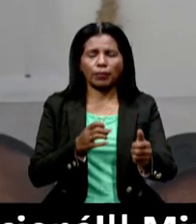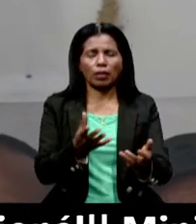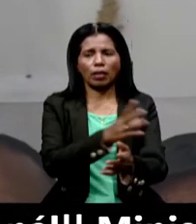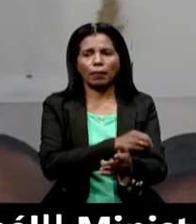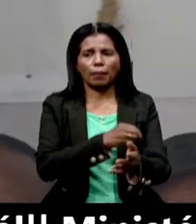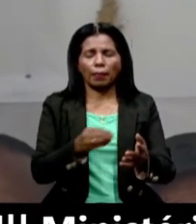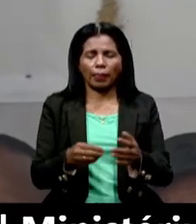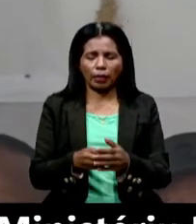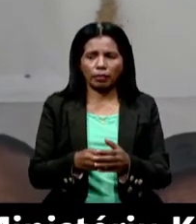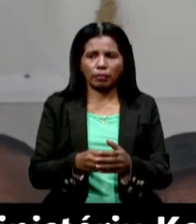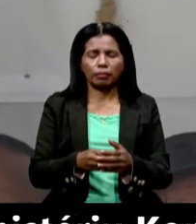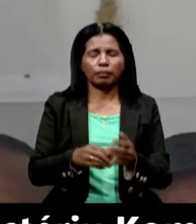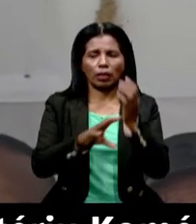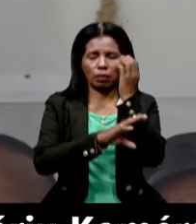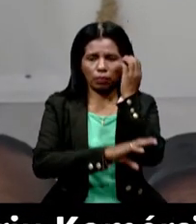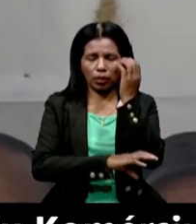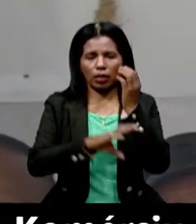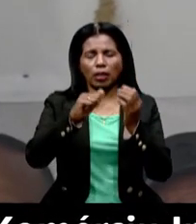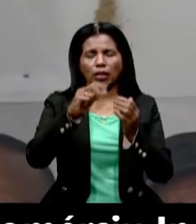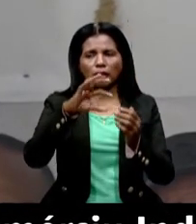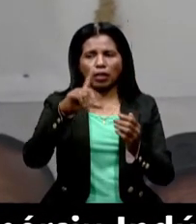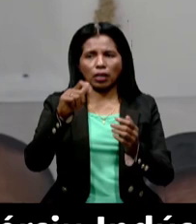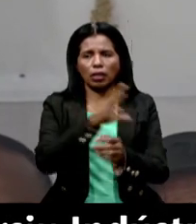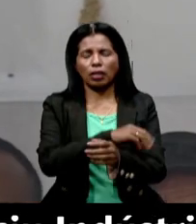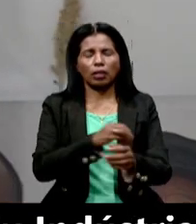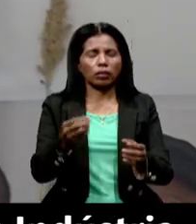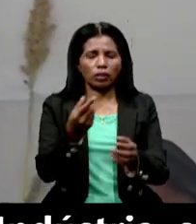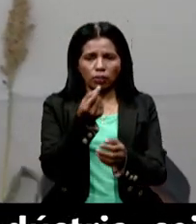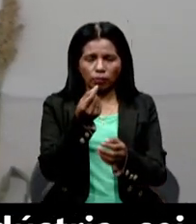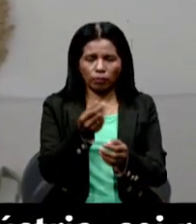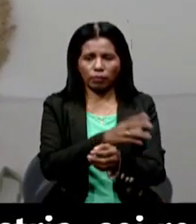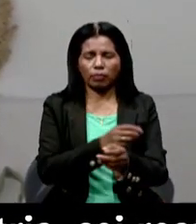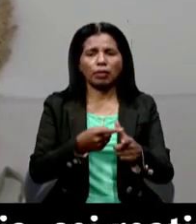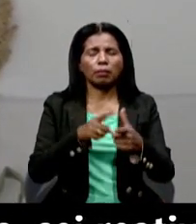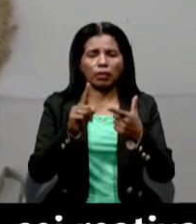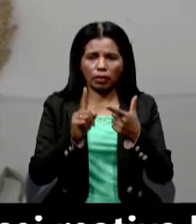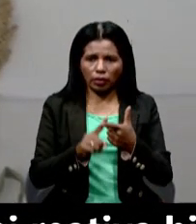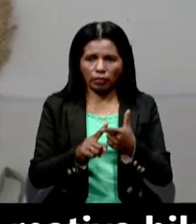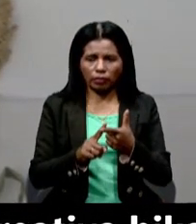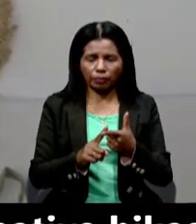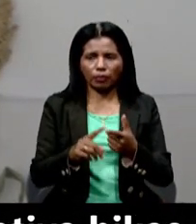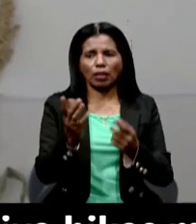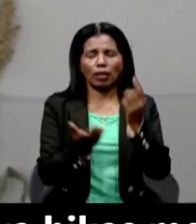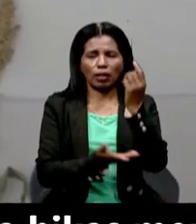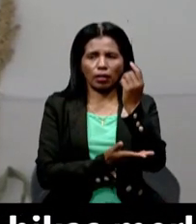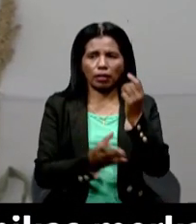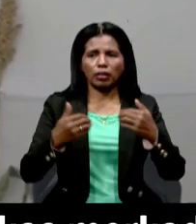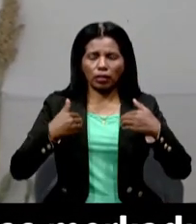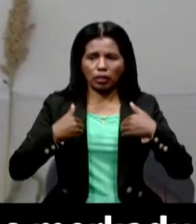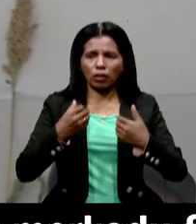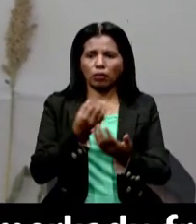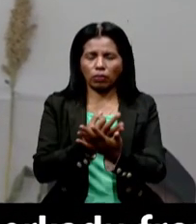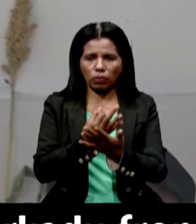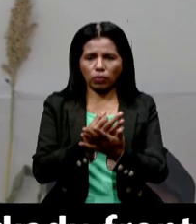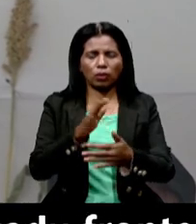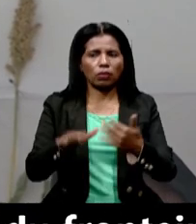nene ninia penghasila ne la osinia musandet mai ninia kai ninia potirne ia